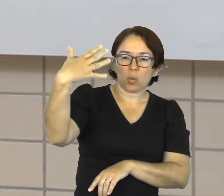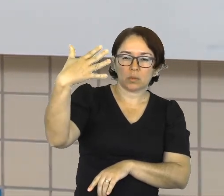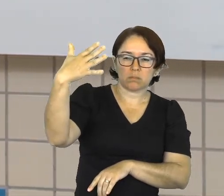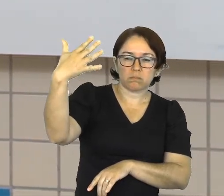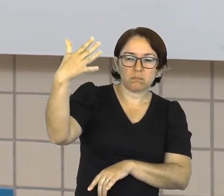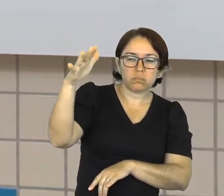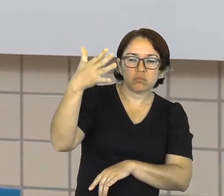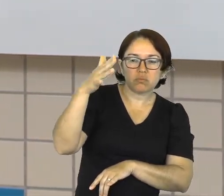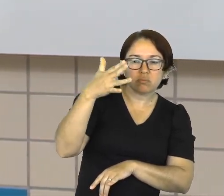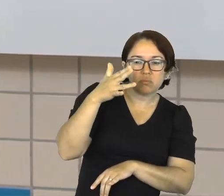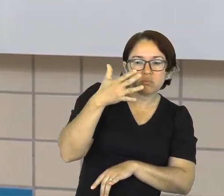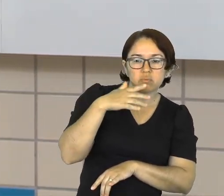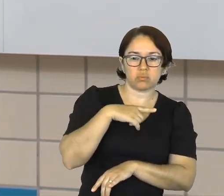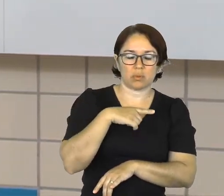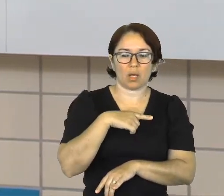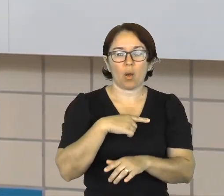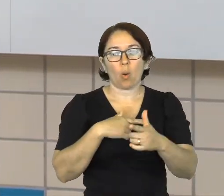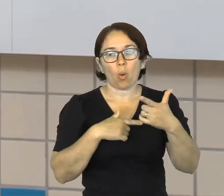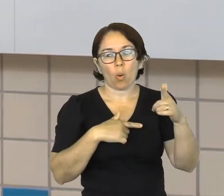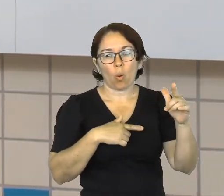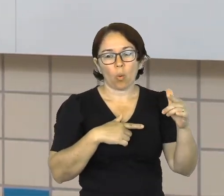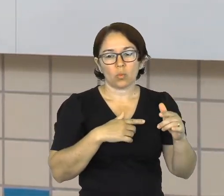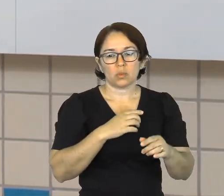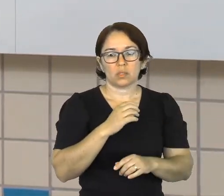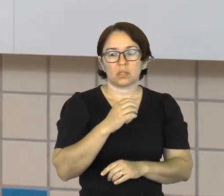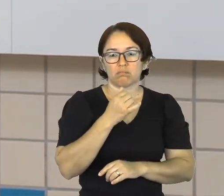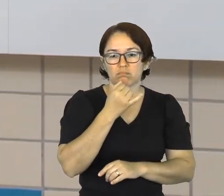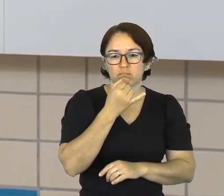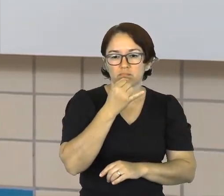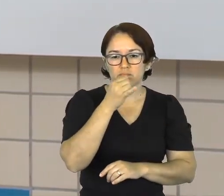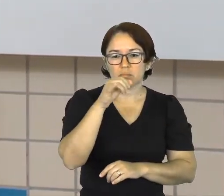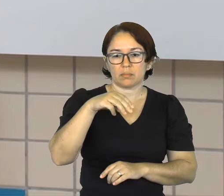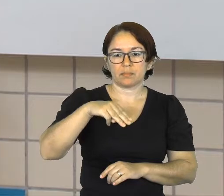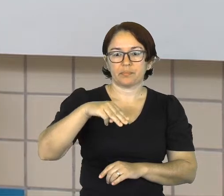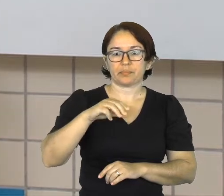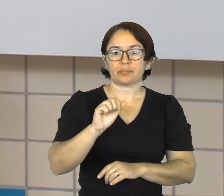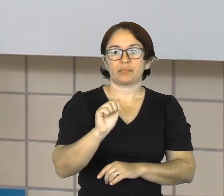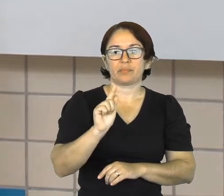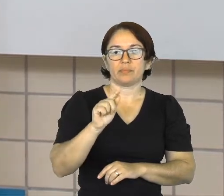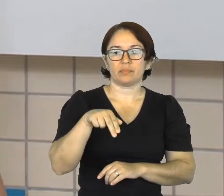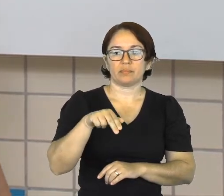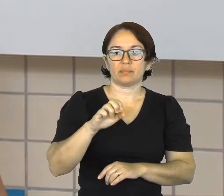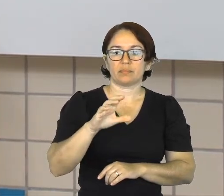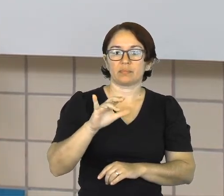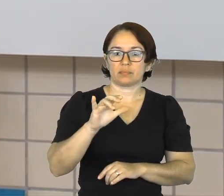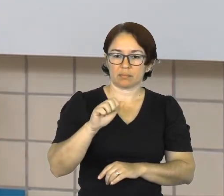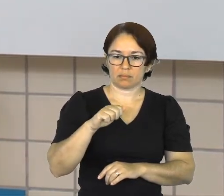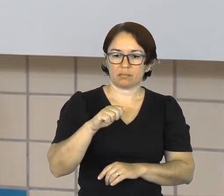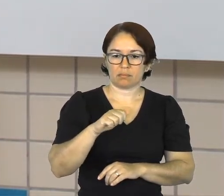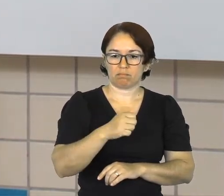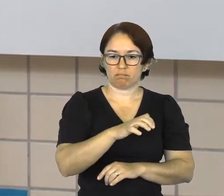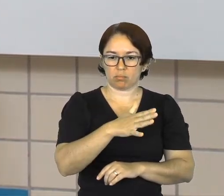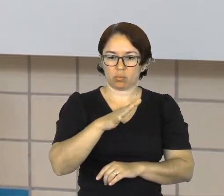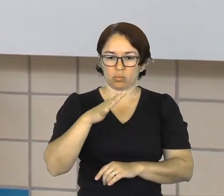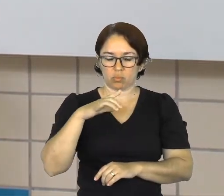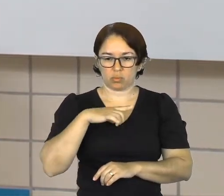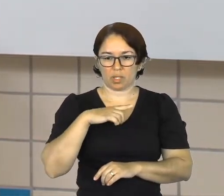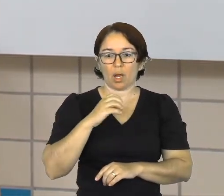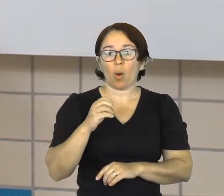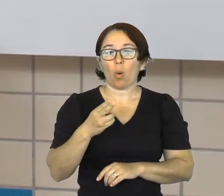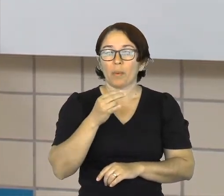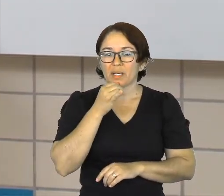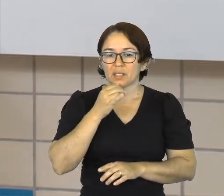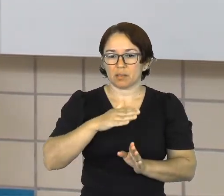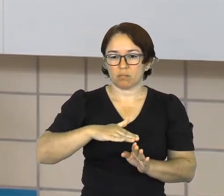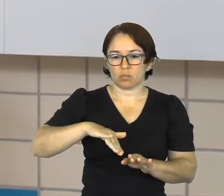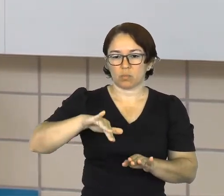aqui mais para frente, tá? Quando ocorre um terremoto, a gente pode dizer também que é uma onda mecânica, certo? A gente também vai ver o conceito de uma